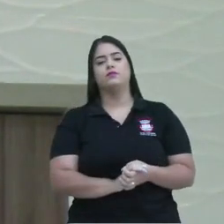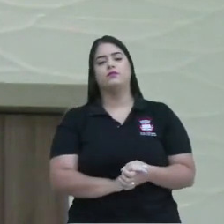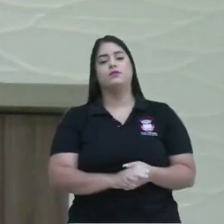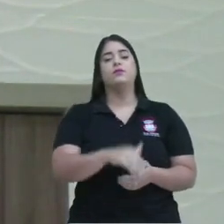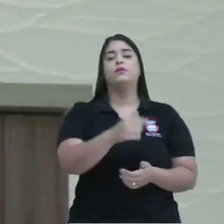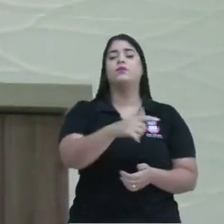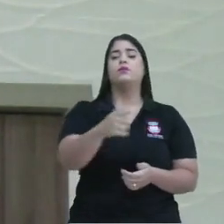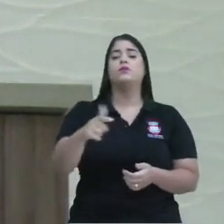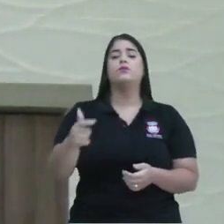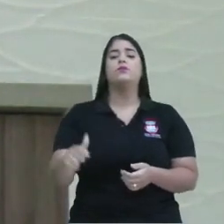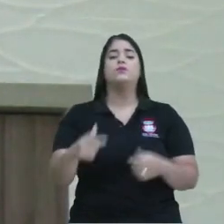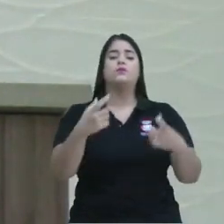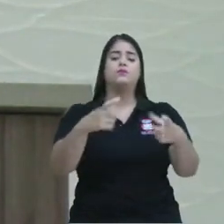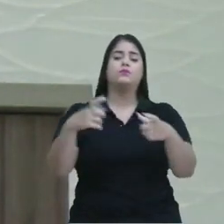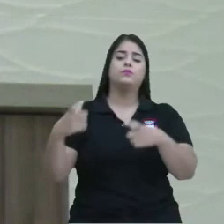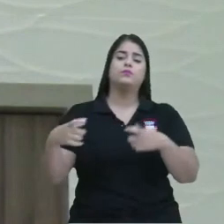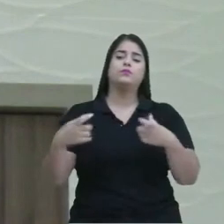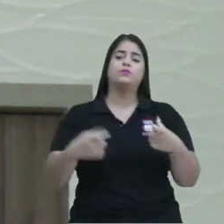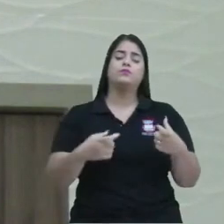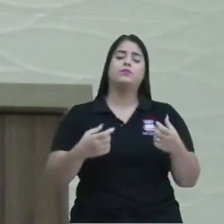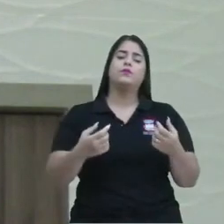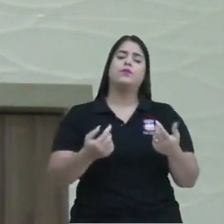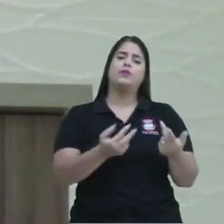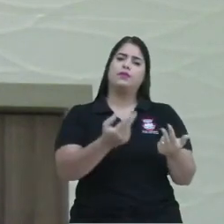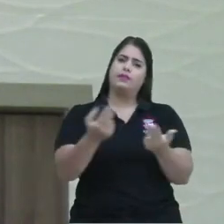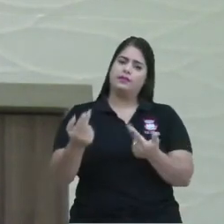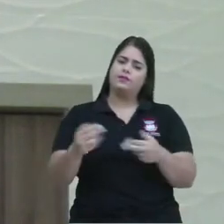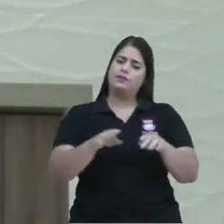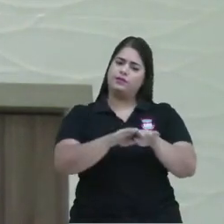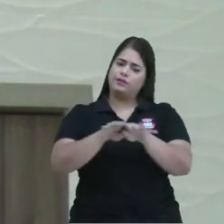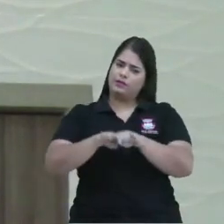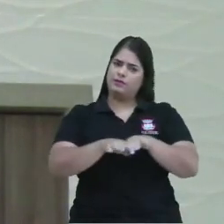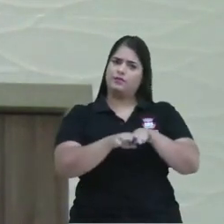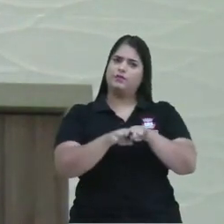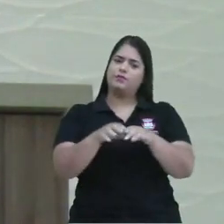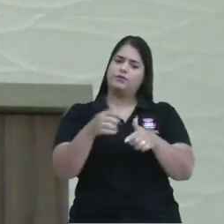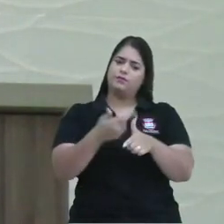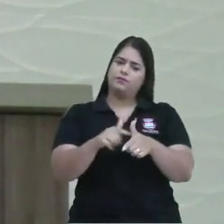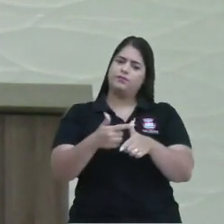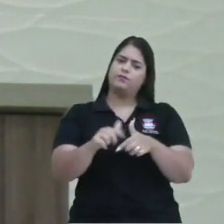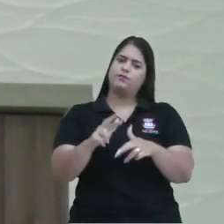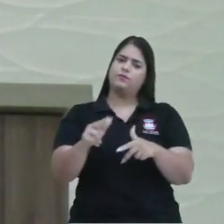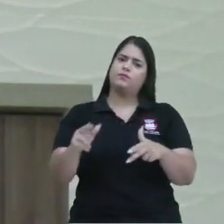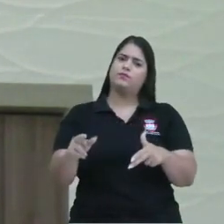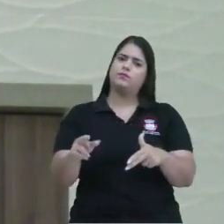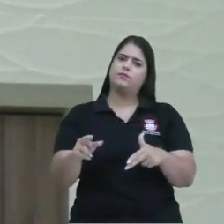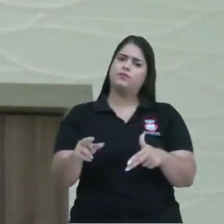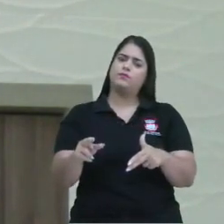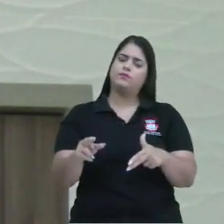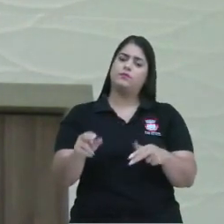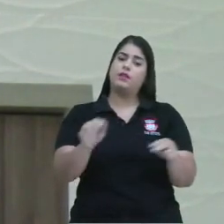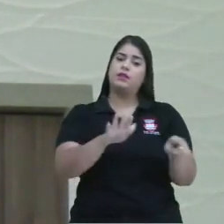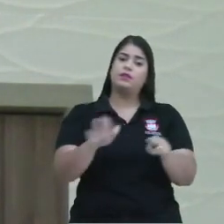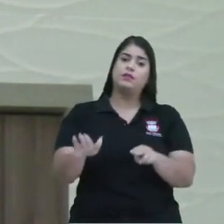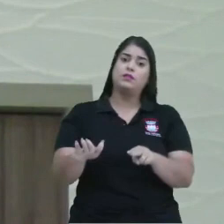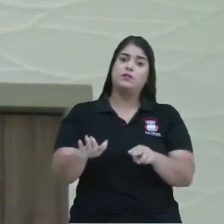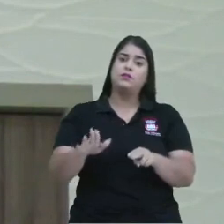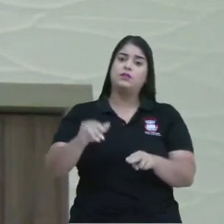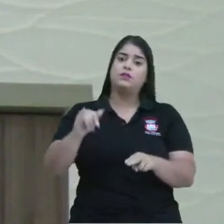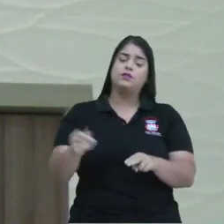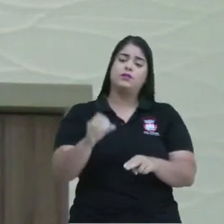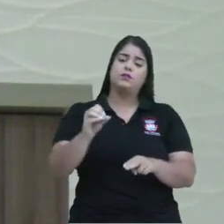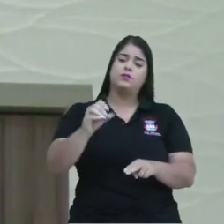regiões com esse mesmo problema, onde eu estive essa semana em João Pessoa, num congresso de